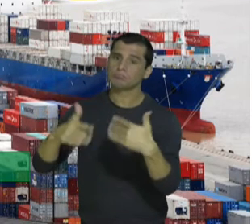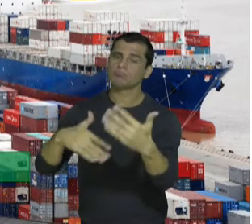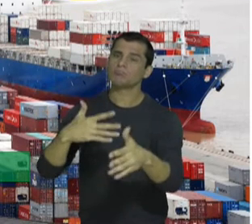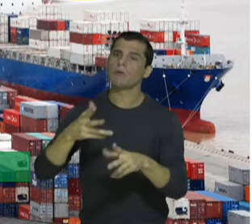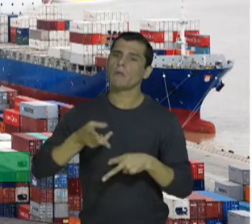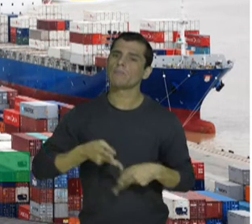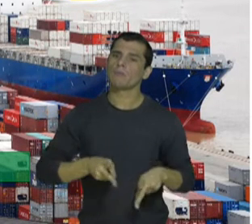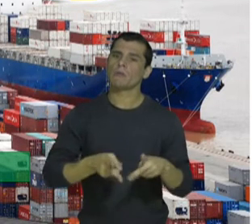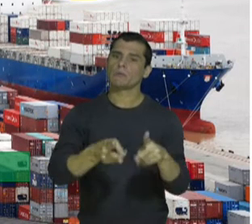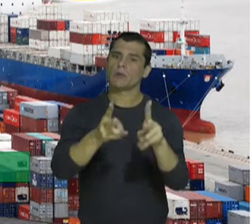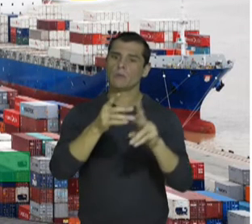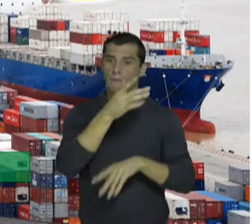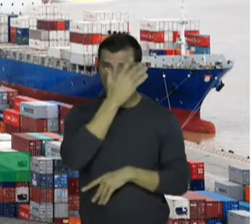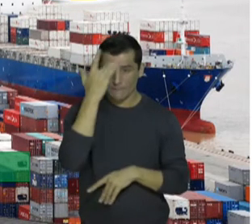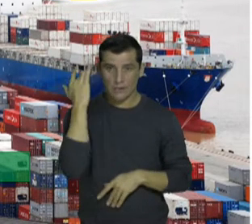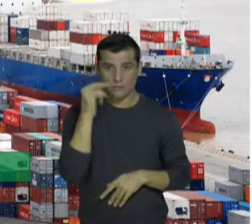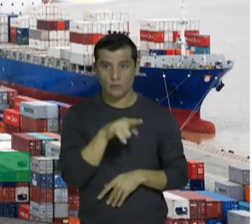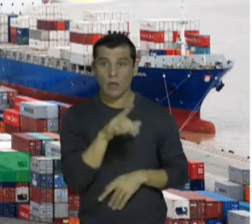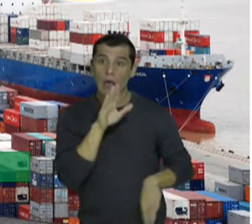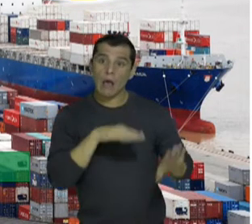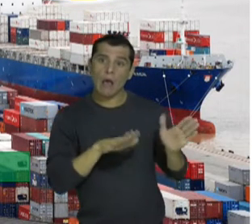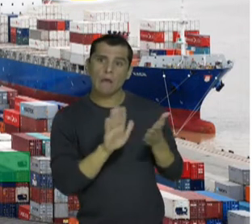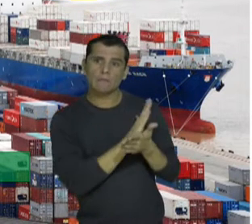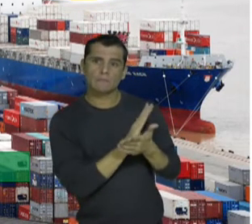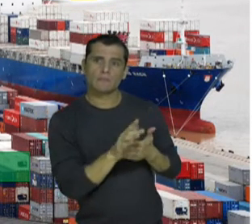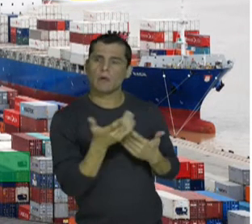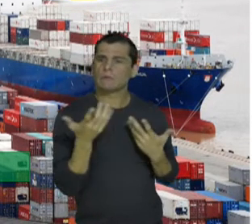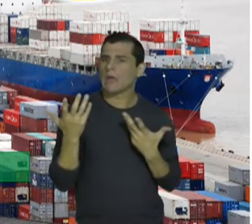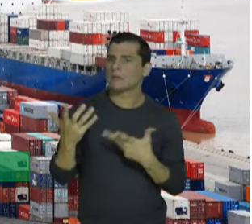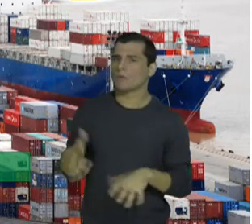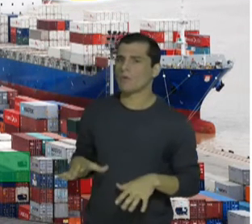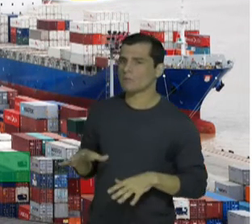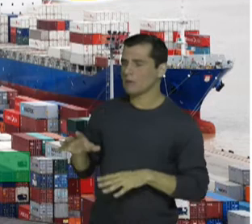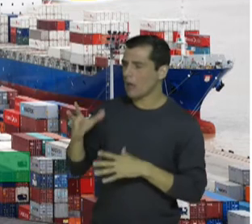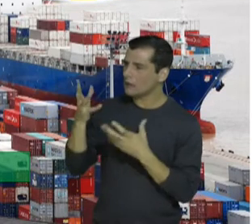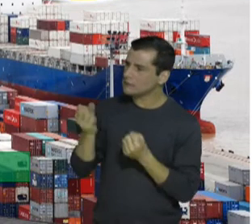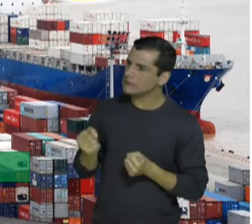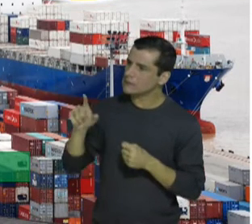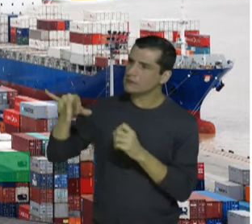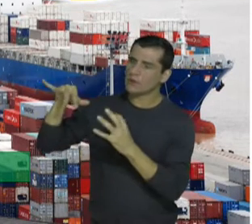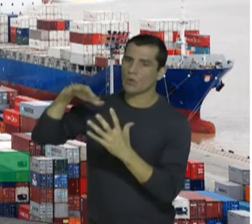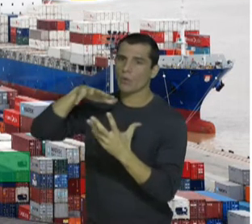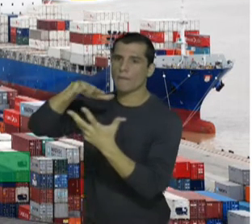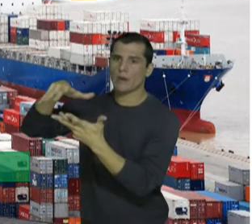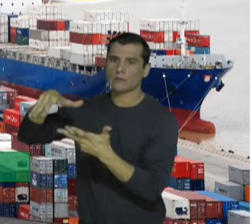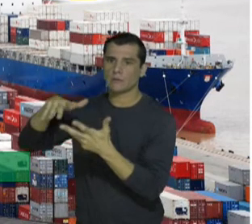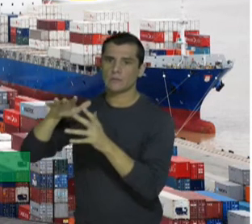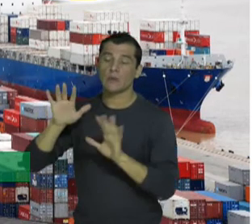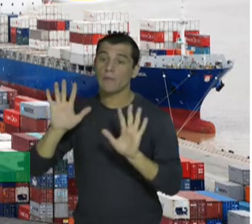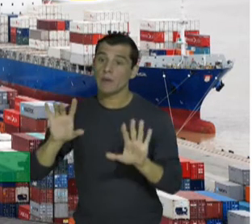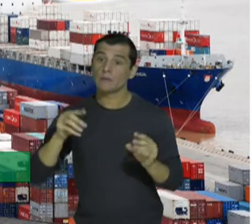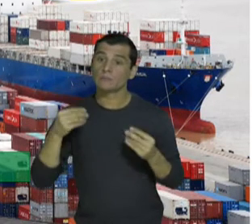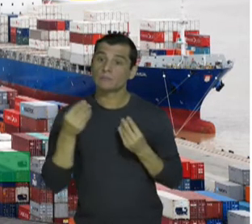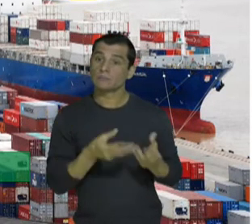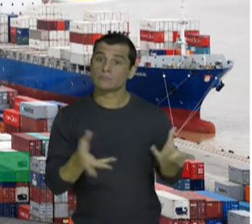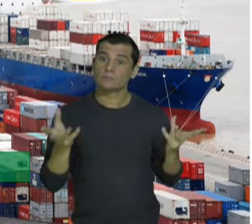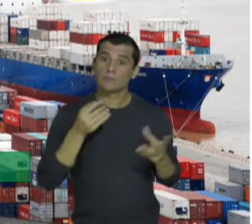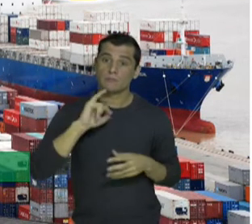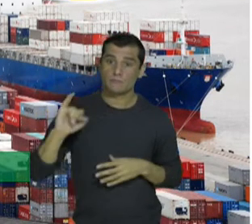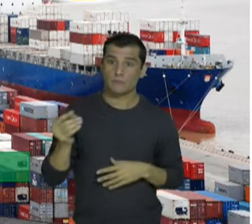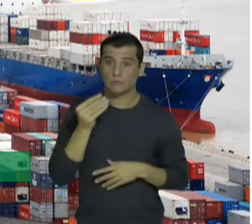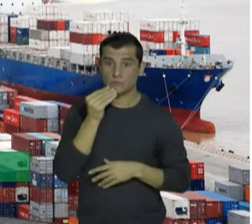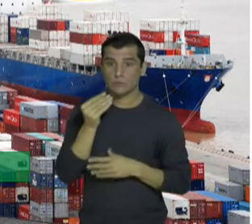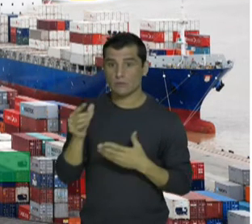incomodando aqueles que não se adequarem e gerando oportunidades para aqueles